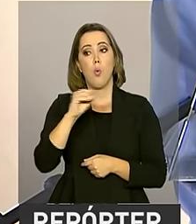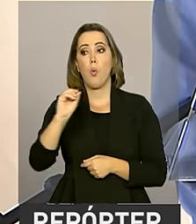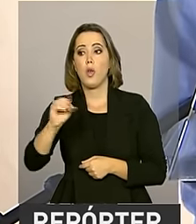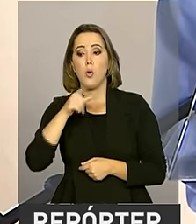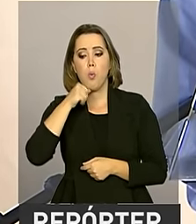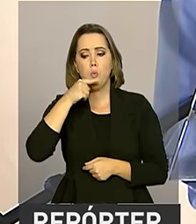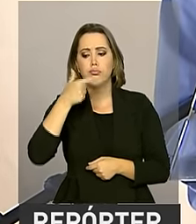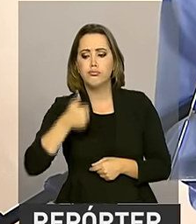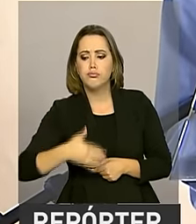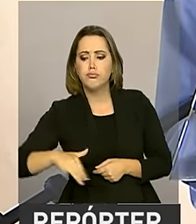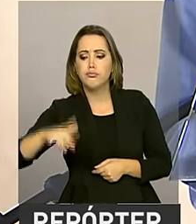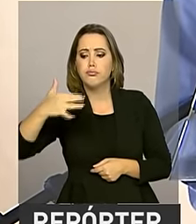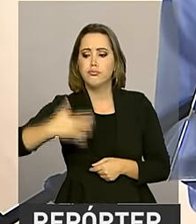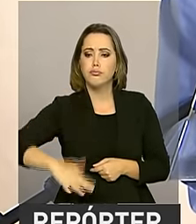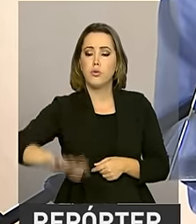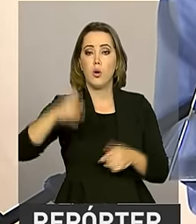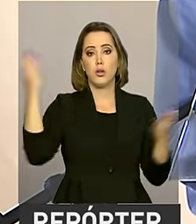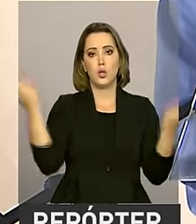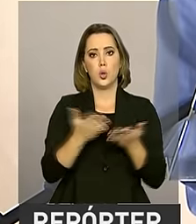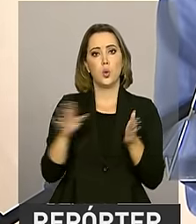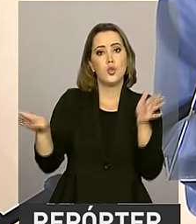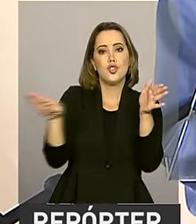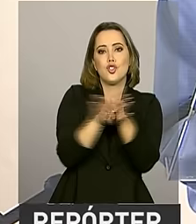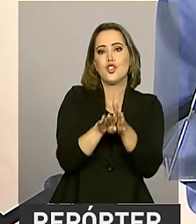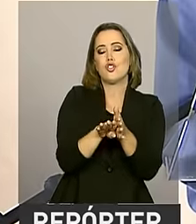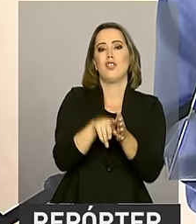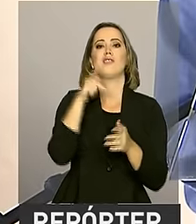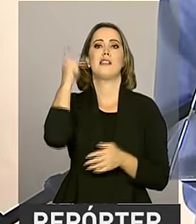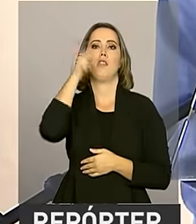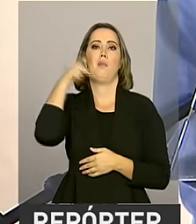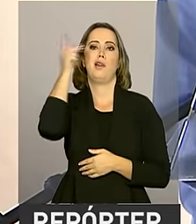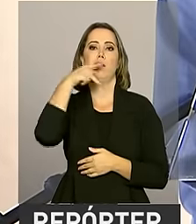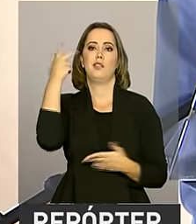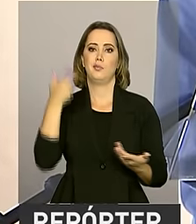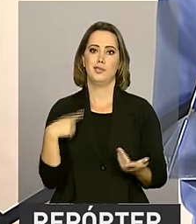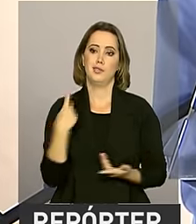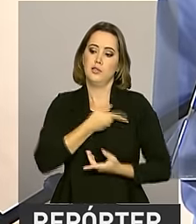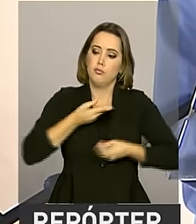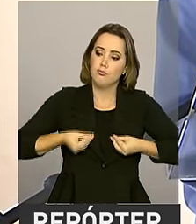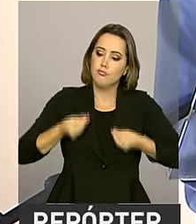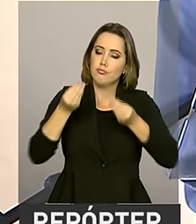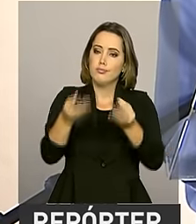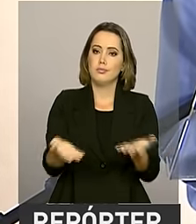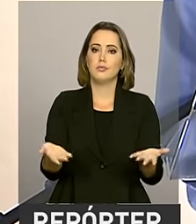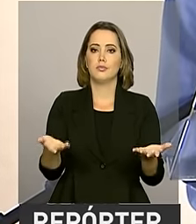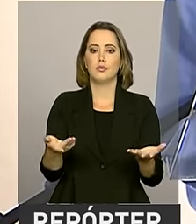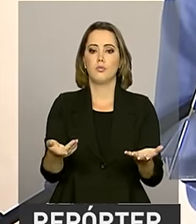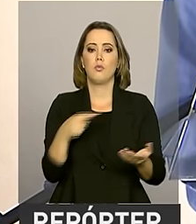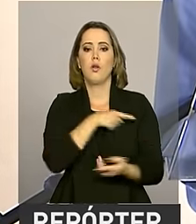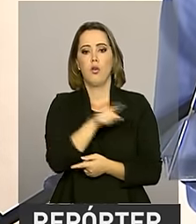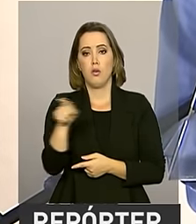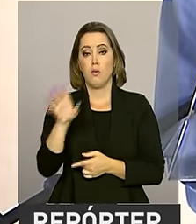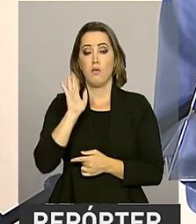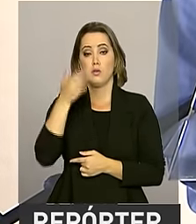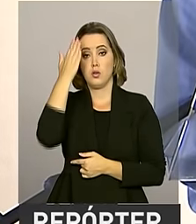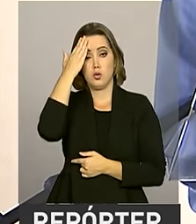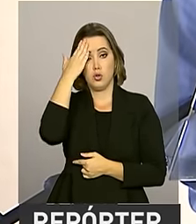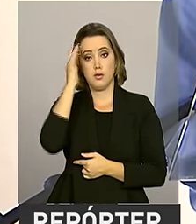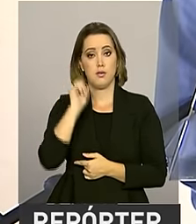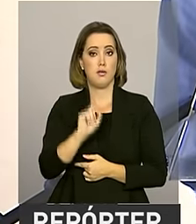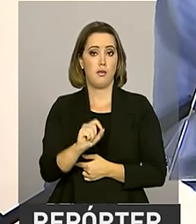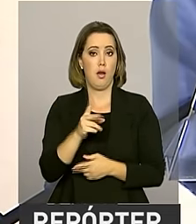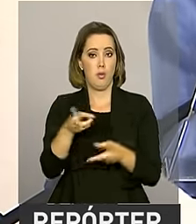chegando hoje no estado da Paraíba nós envidamos como vocês puderam